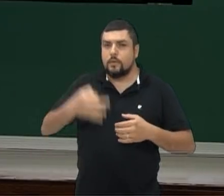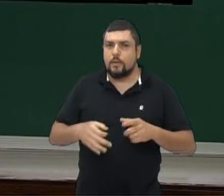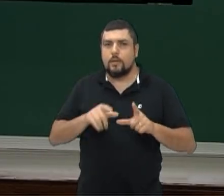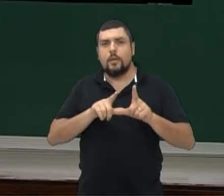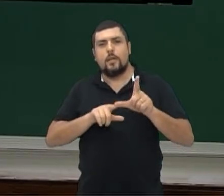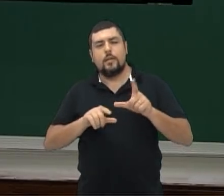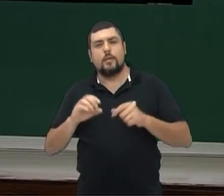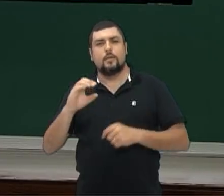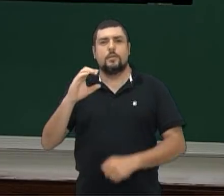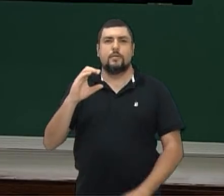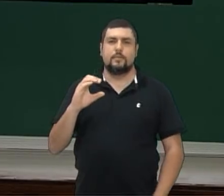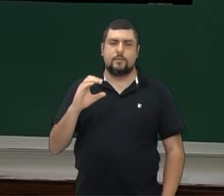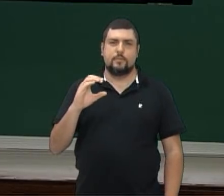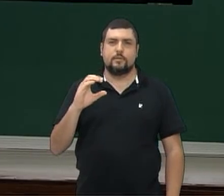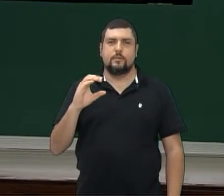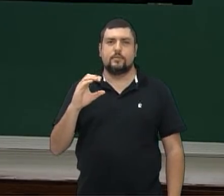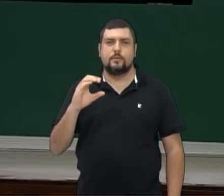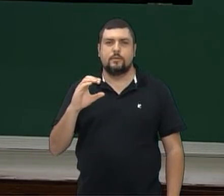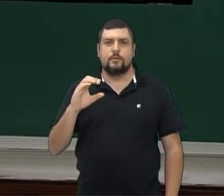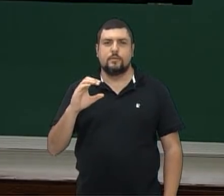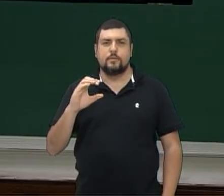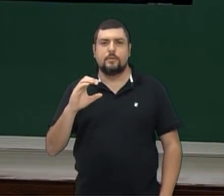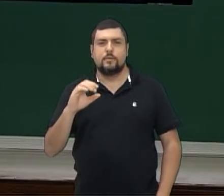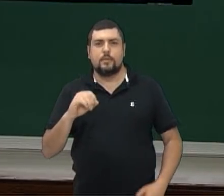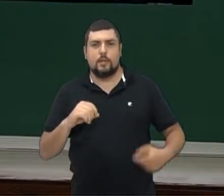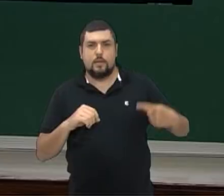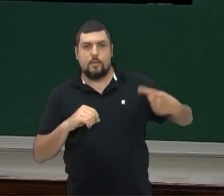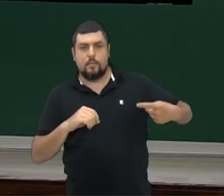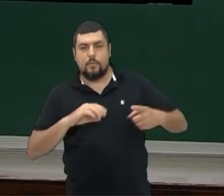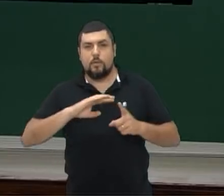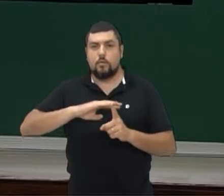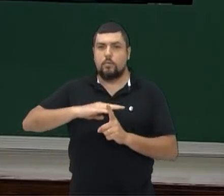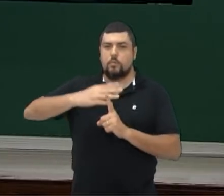C, o quádruplo da área da figura 2.